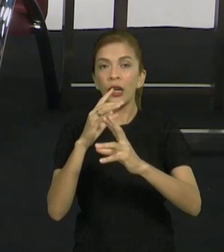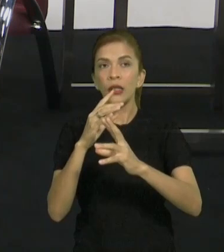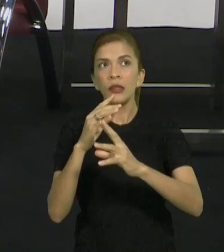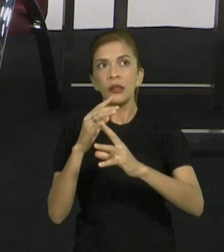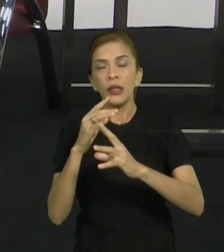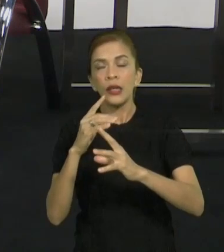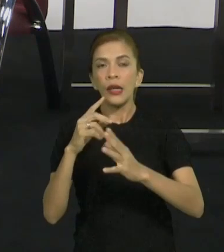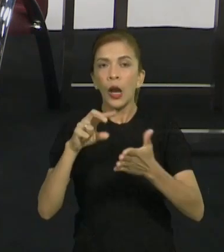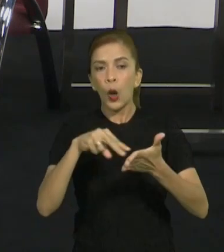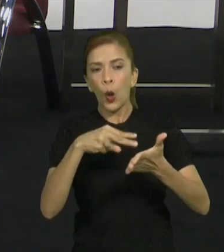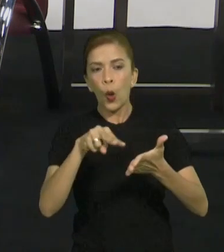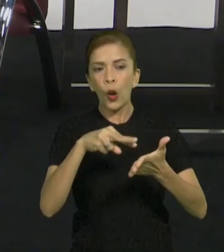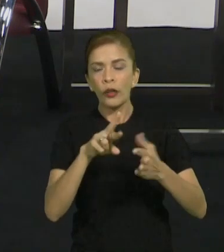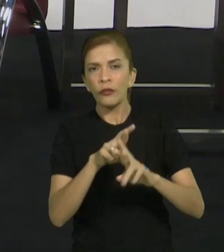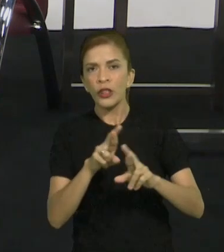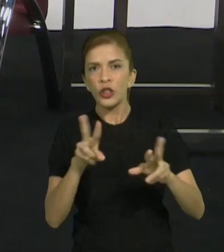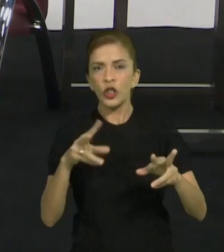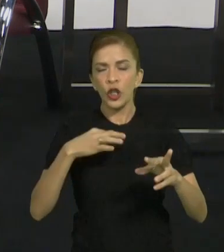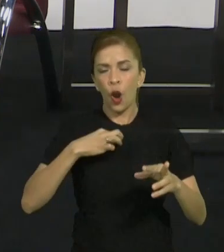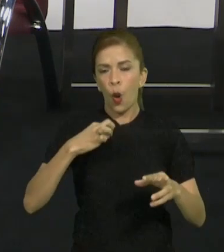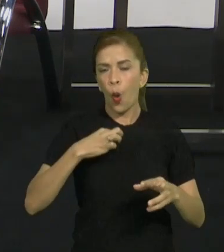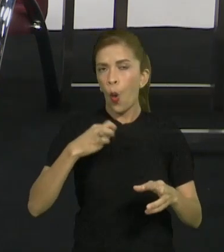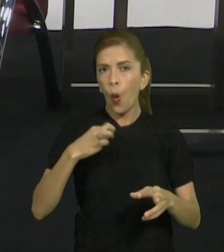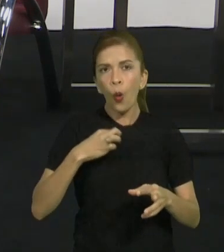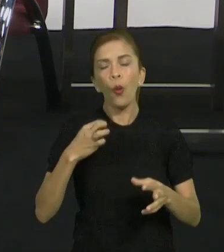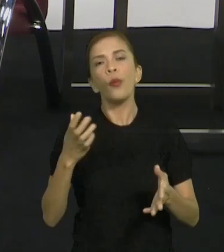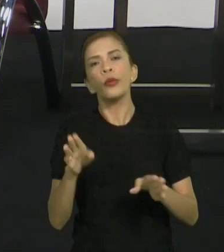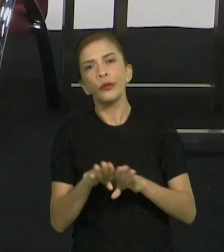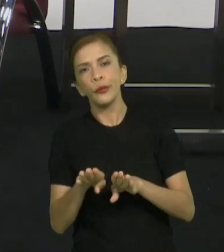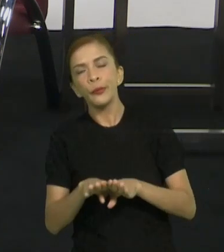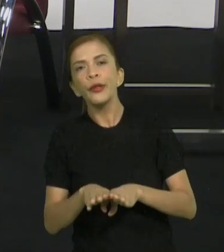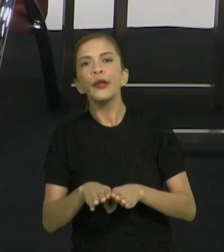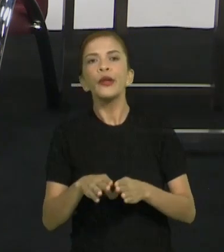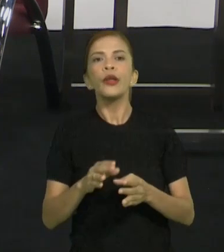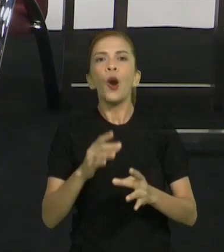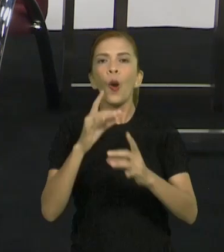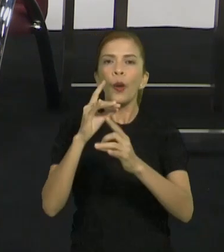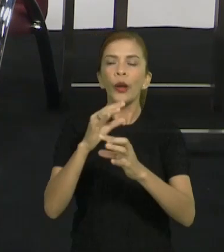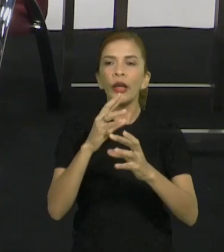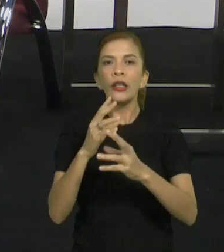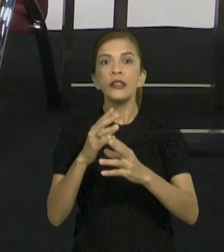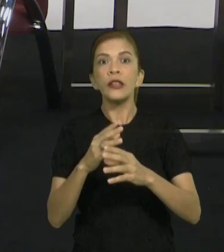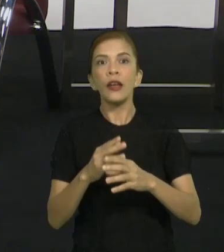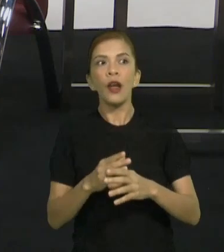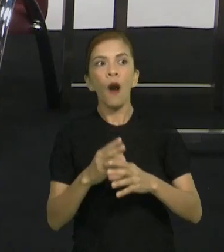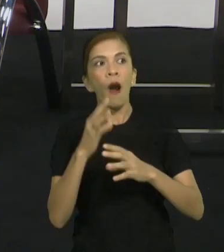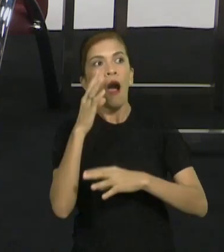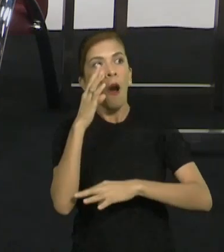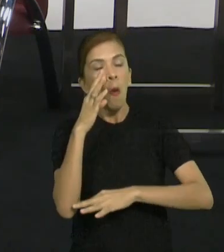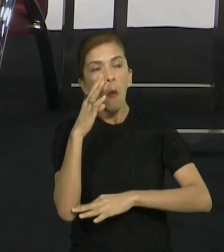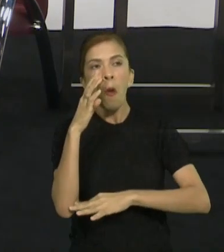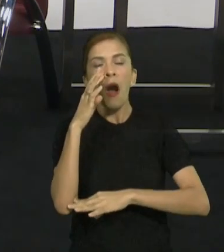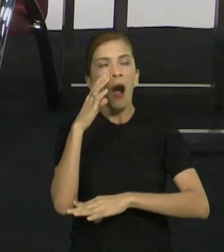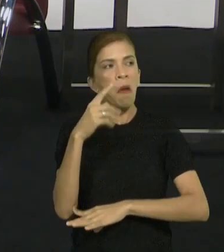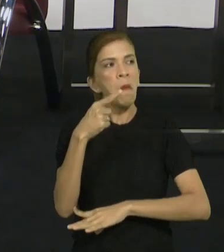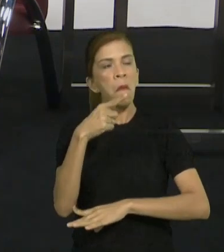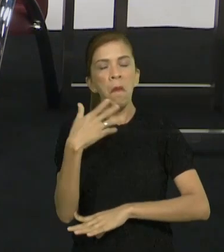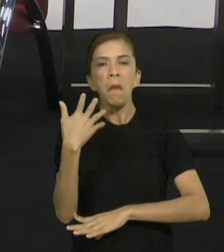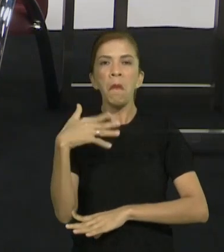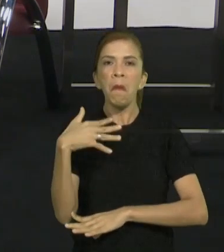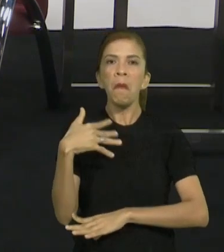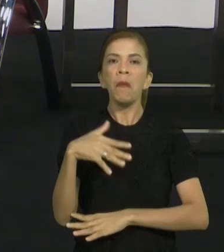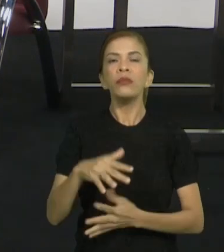é mais a coreografia é diferente, as roupas são diferentes, é orquestra. Então começou a chamar a atenção no bairro e